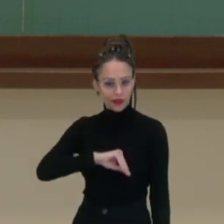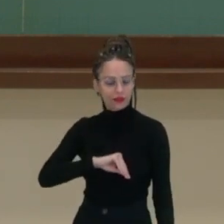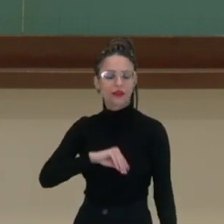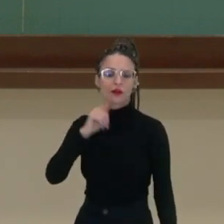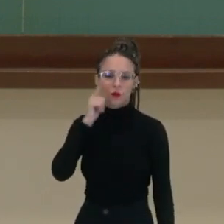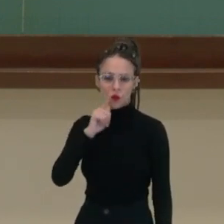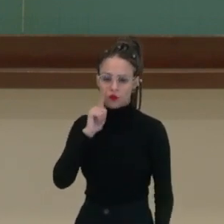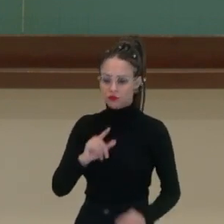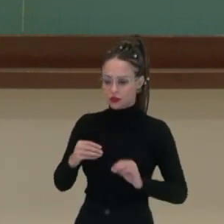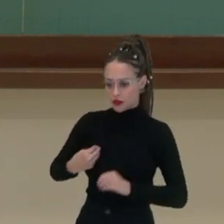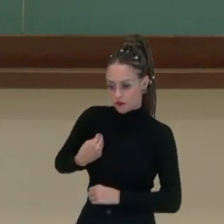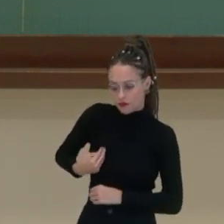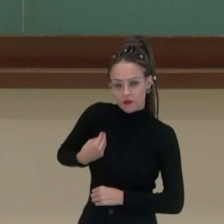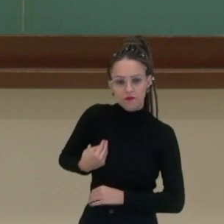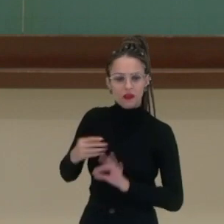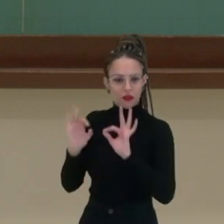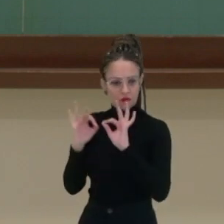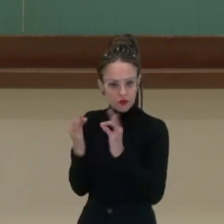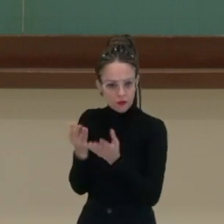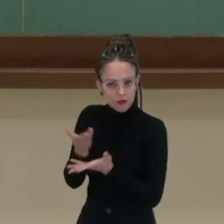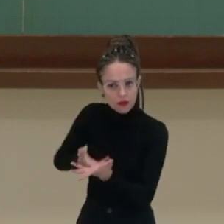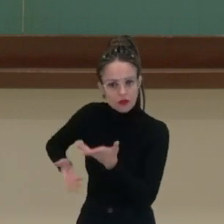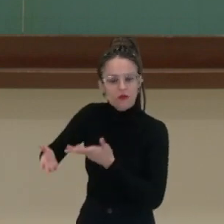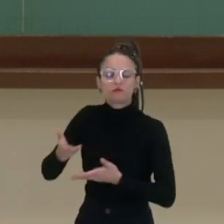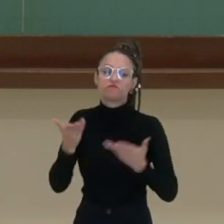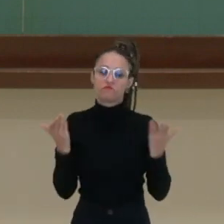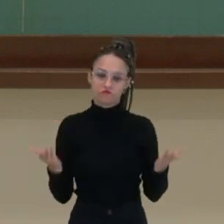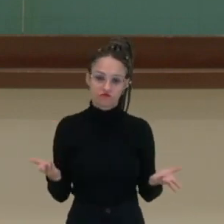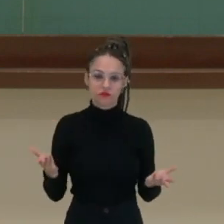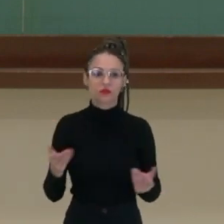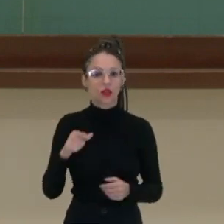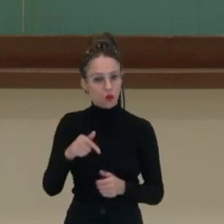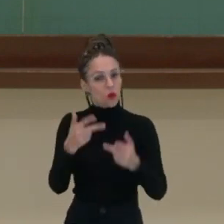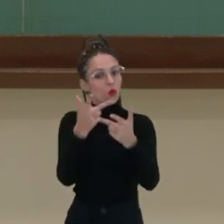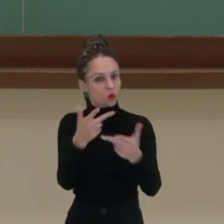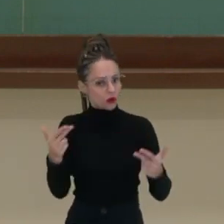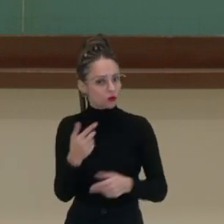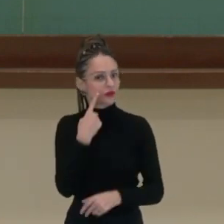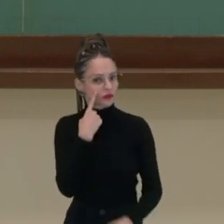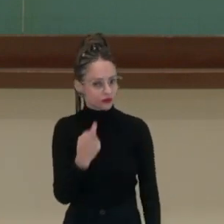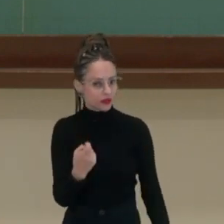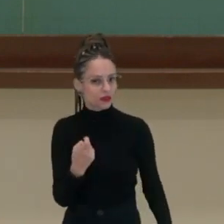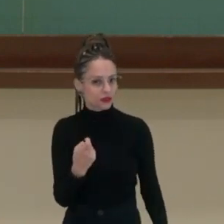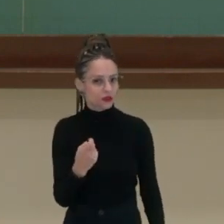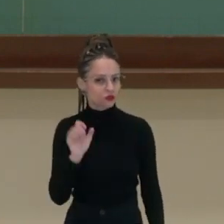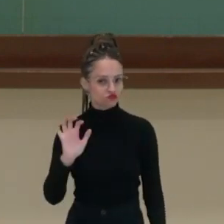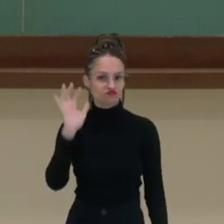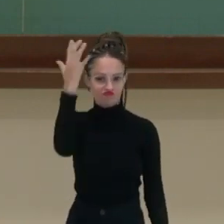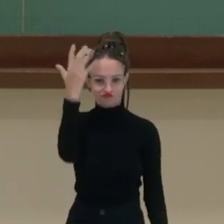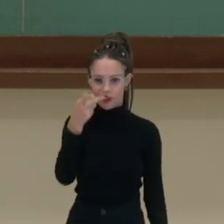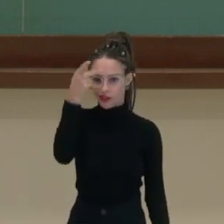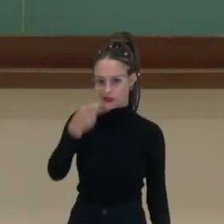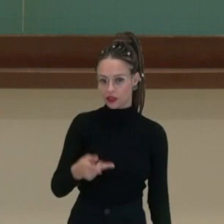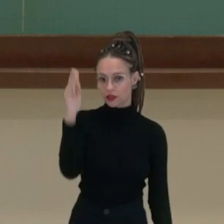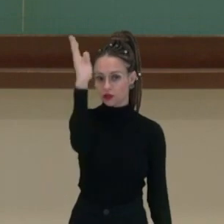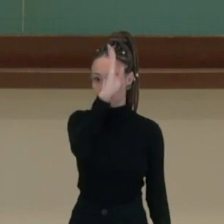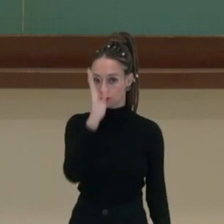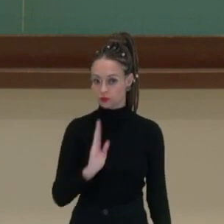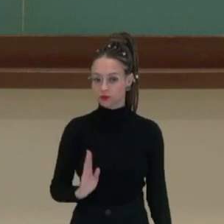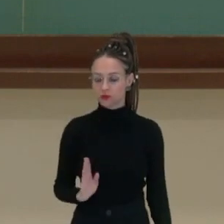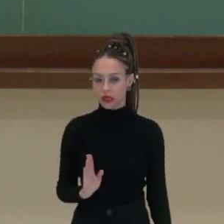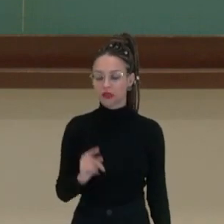possa se sustentar ou sustentar sua família. Então, são coisas muito interessantes que vem acontecendo no nosso país,